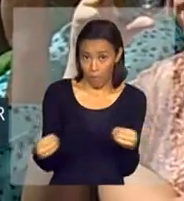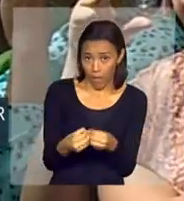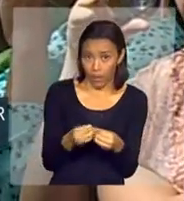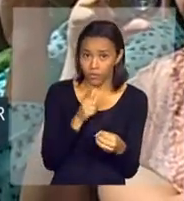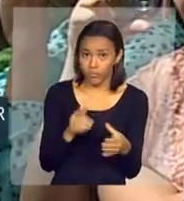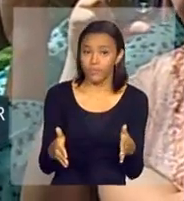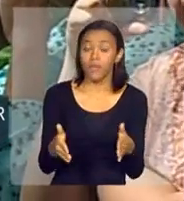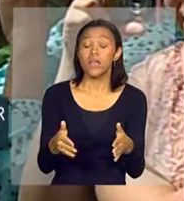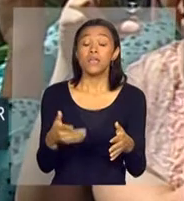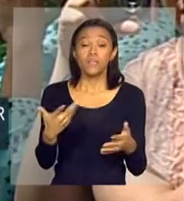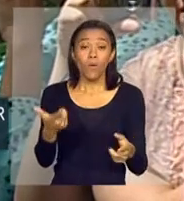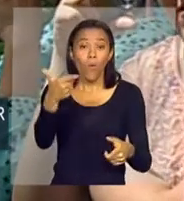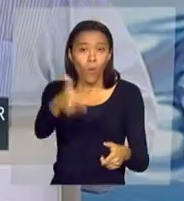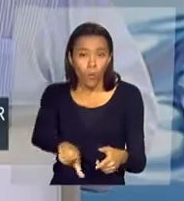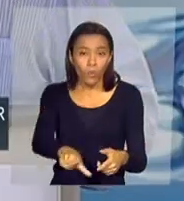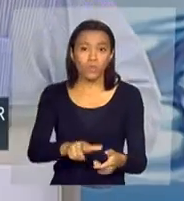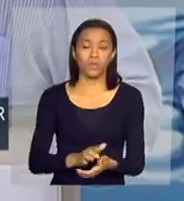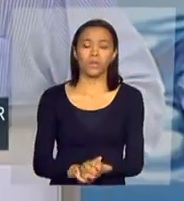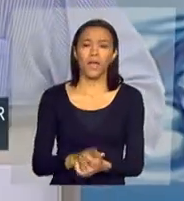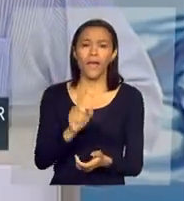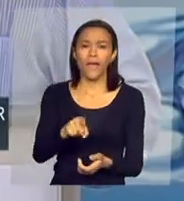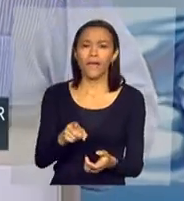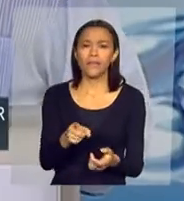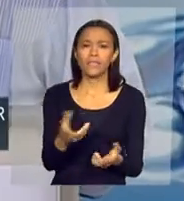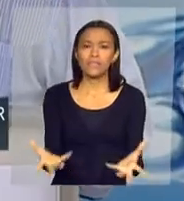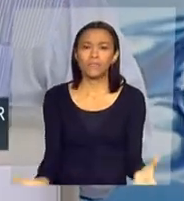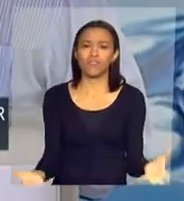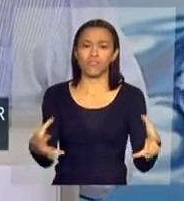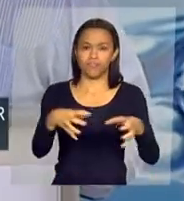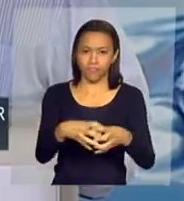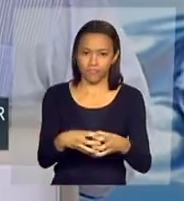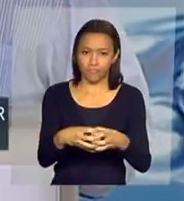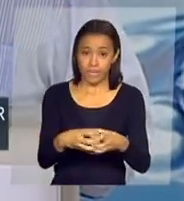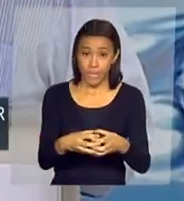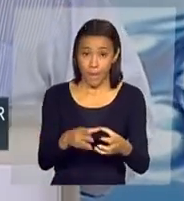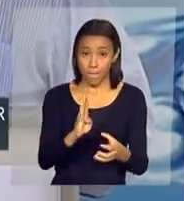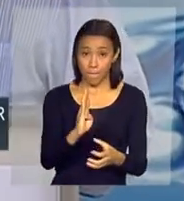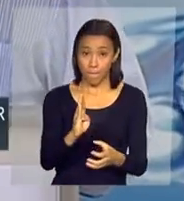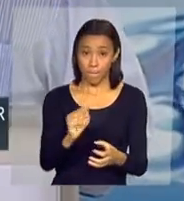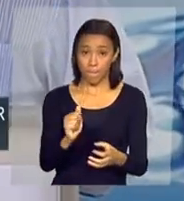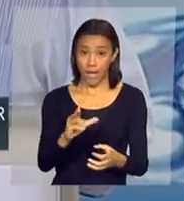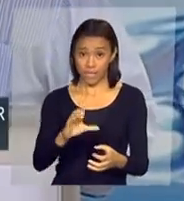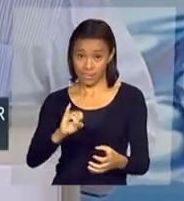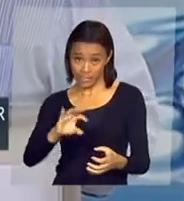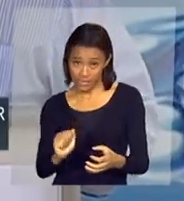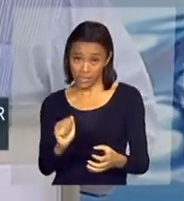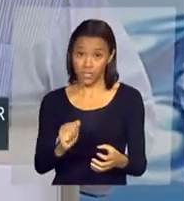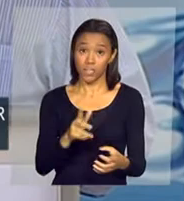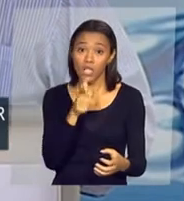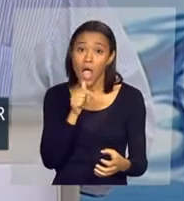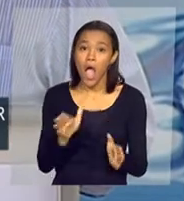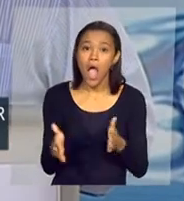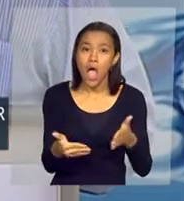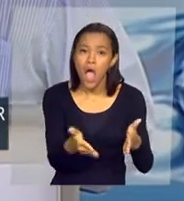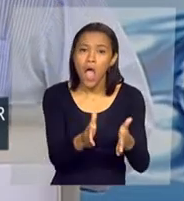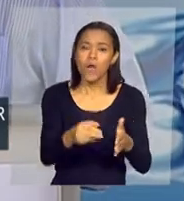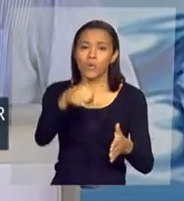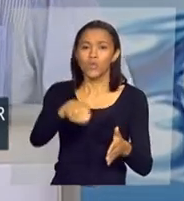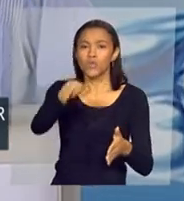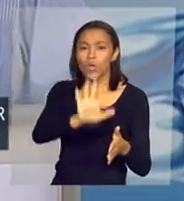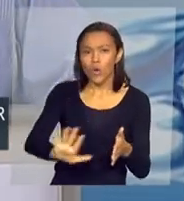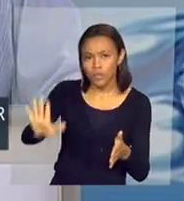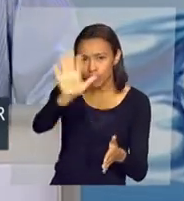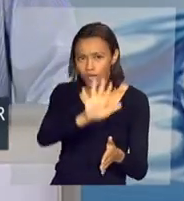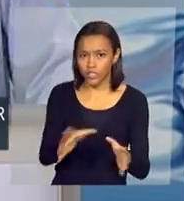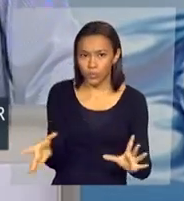esta ocasião, senhor presidente, é a integração das bacias hidrográficas regionais do Nordeste, através